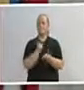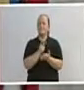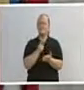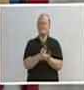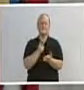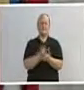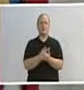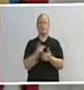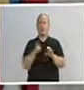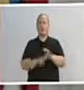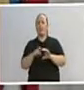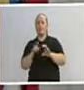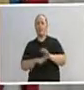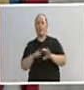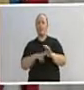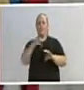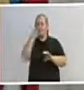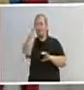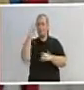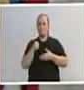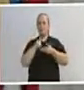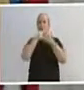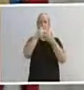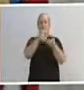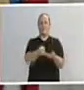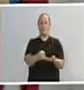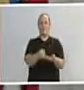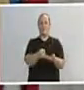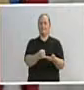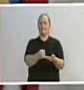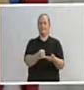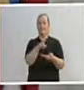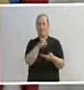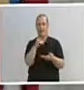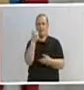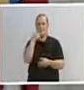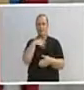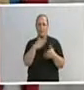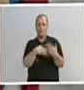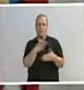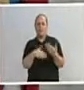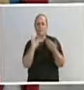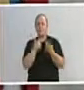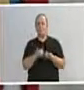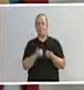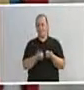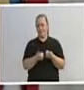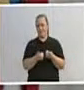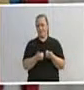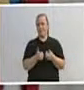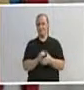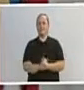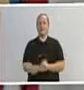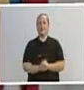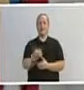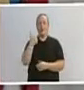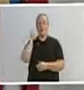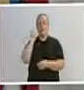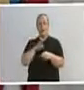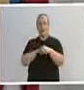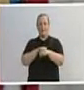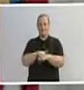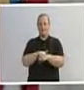sempre depende dos seus auxiliares técnicos que dão sustentação para o trabalho. E agora, na noite de ontem, no dia de